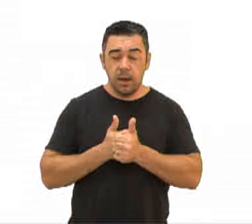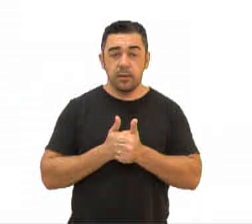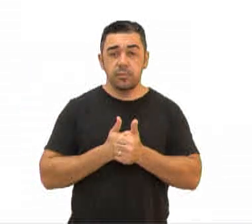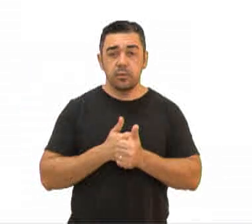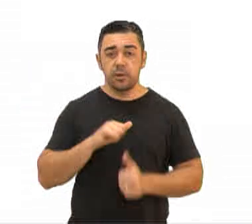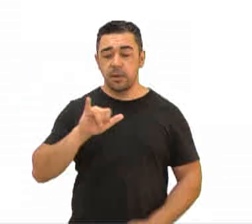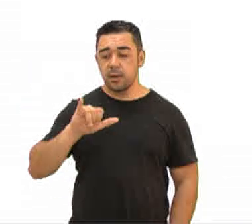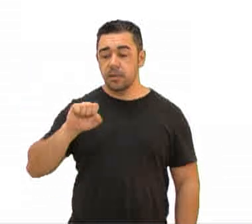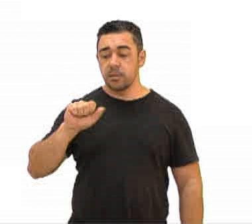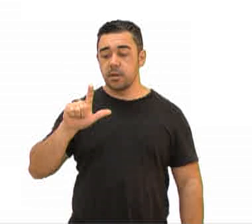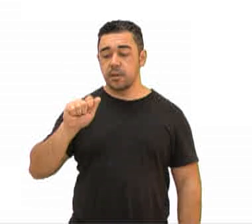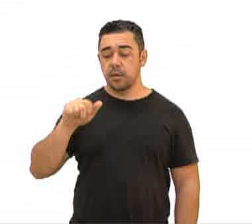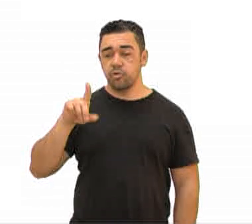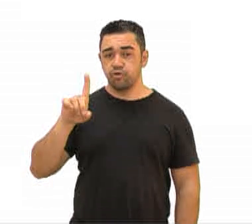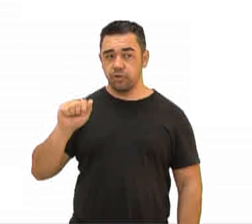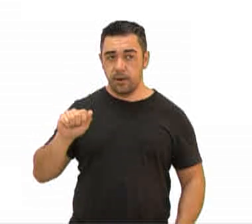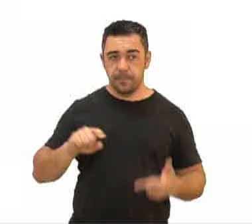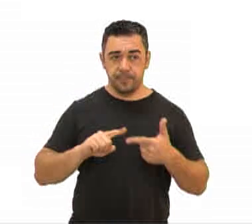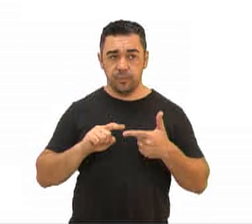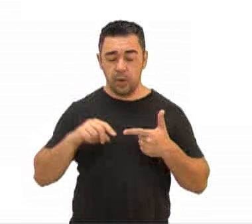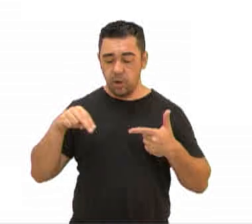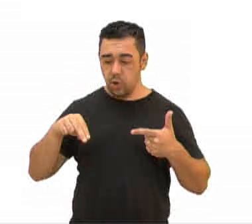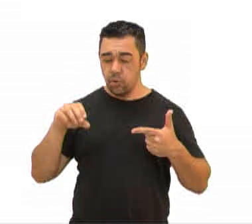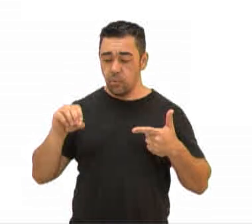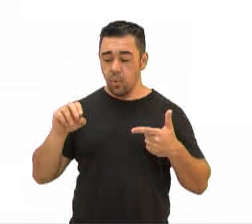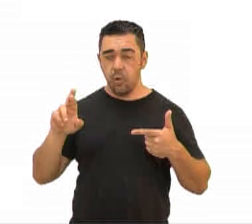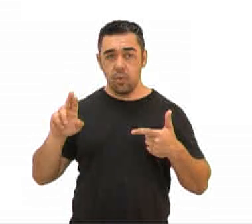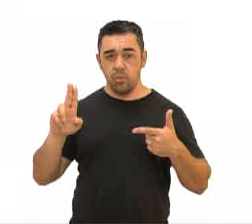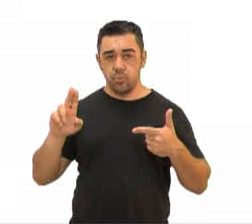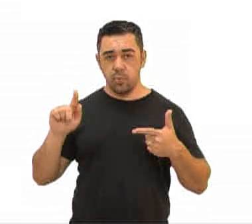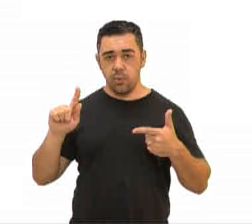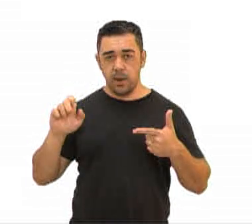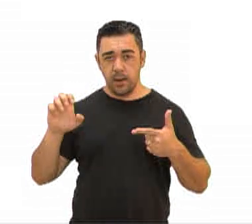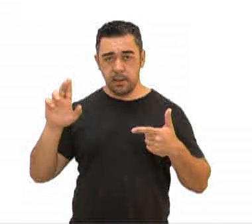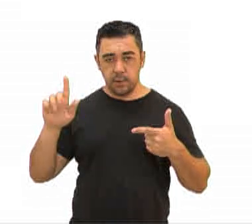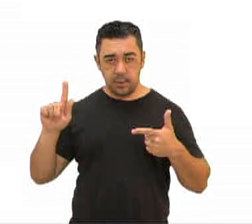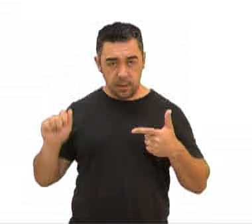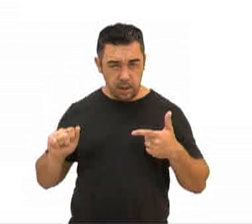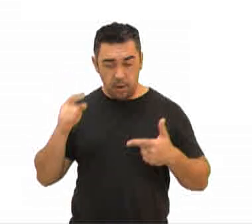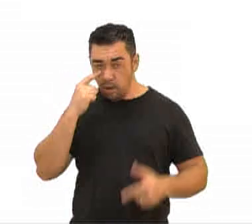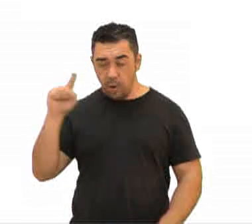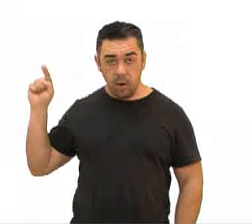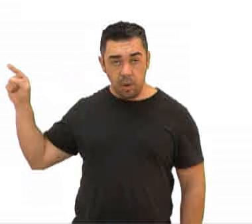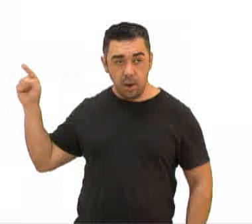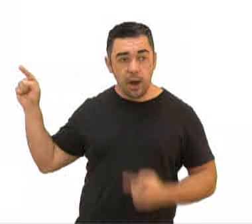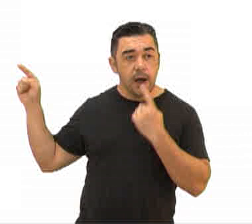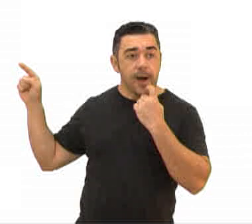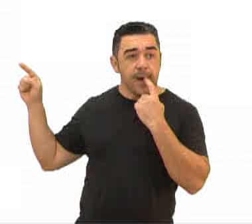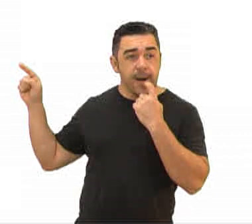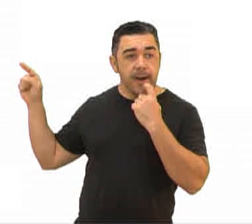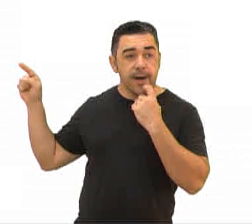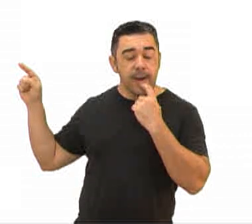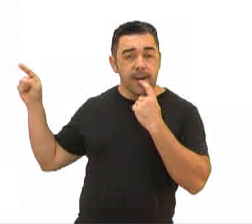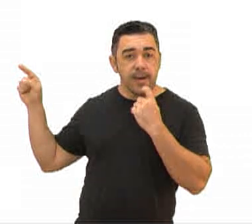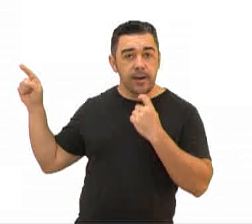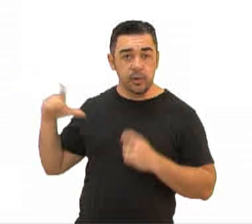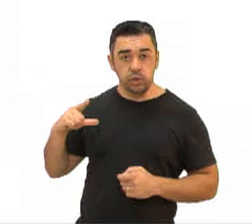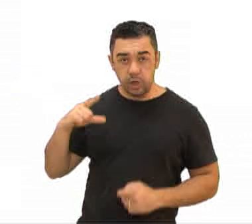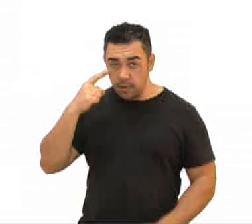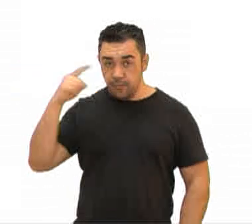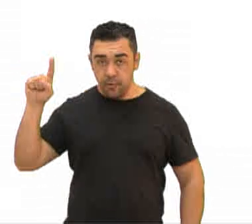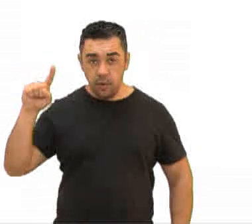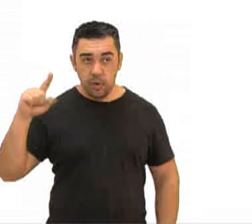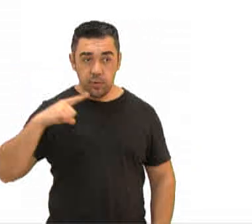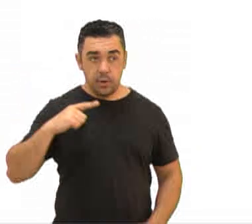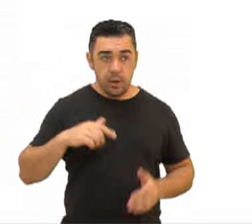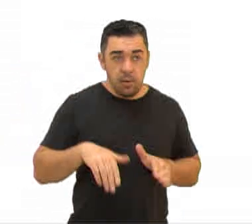Tem umas flechas aqui em vermelho que eu coloquei para vocês prestarem melhor atenção. Em alto mar, além desse monstro gigante,